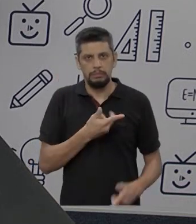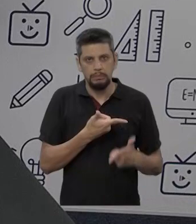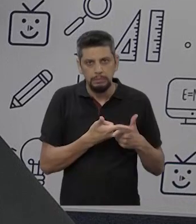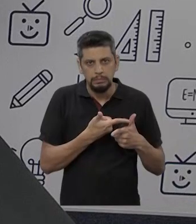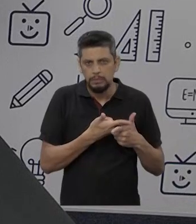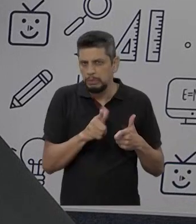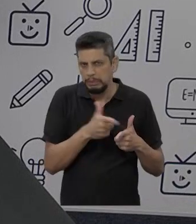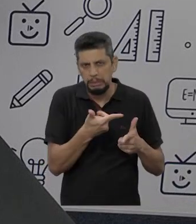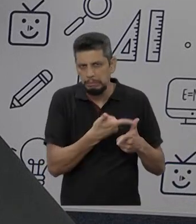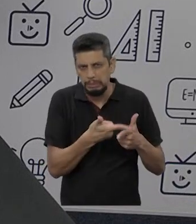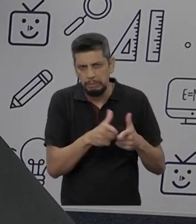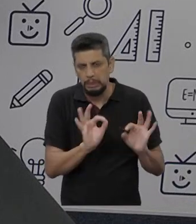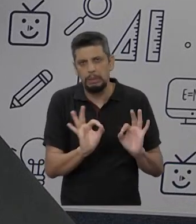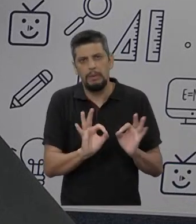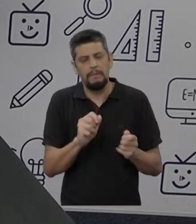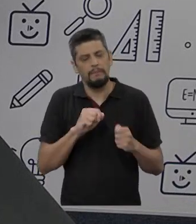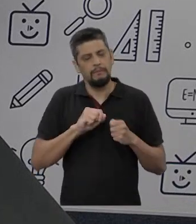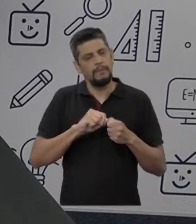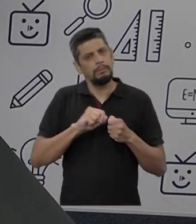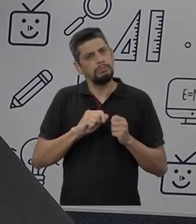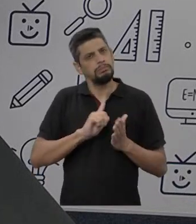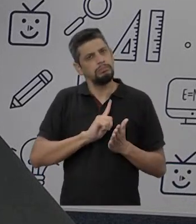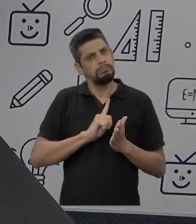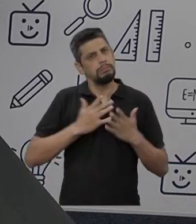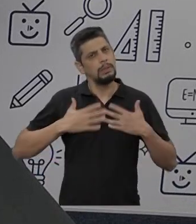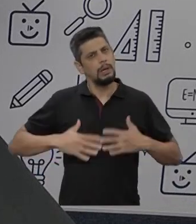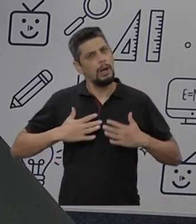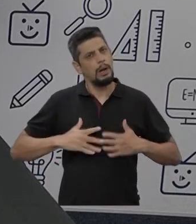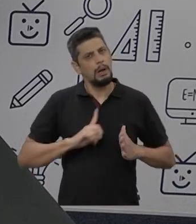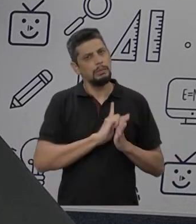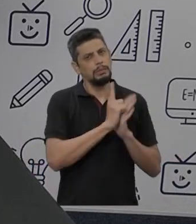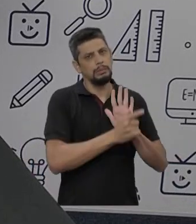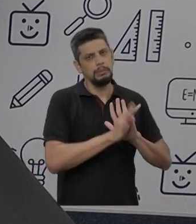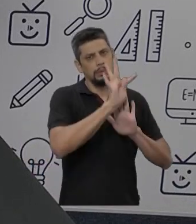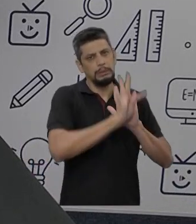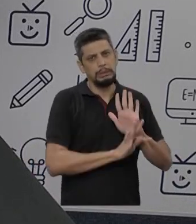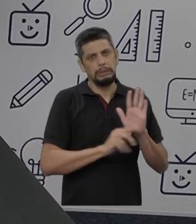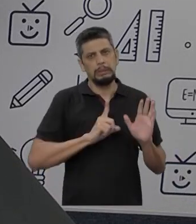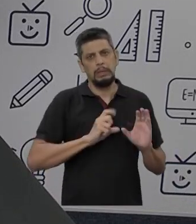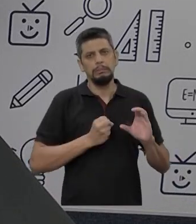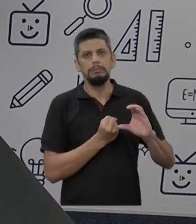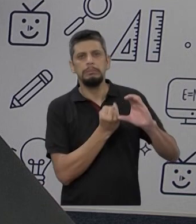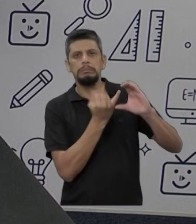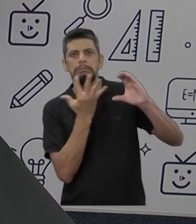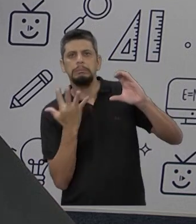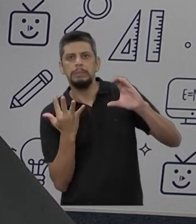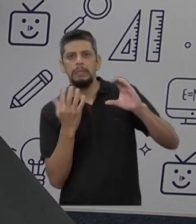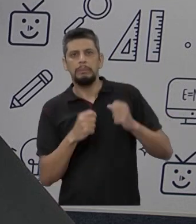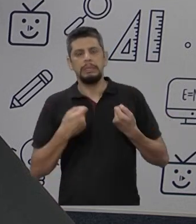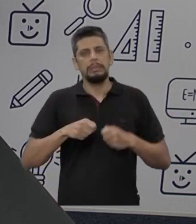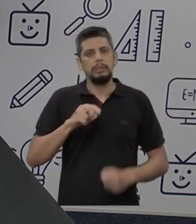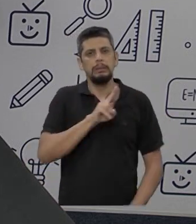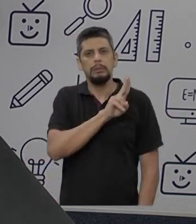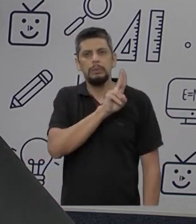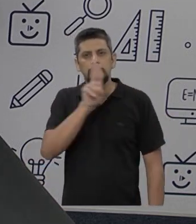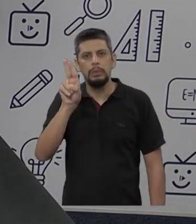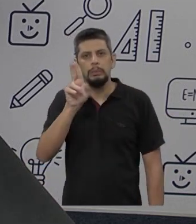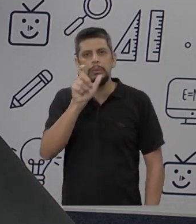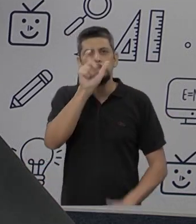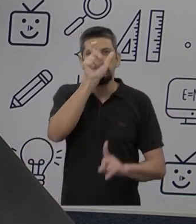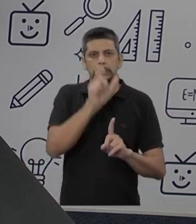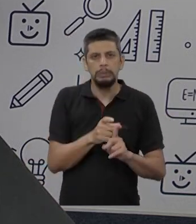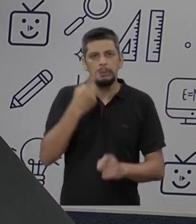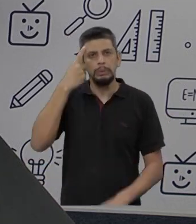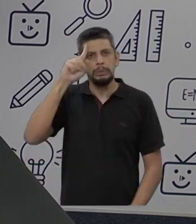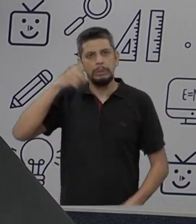tem problema, faça com calma. Esse é um gênero textual bem interessante, que tem essas características. Precisa saber o